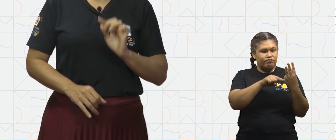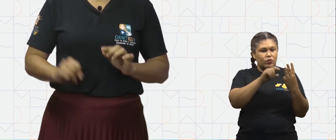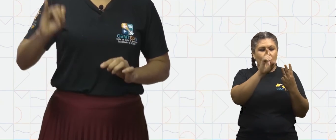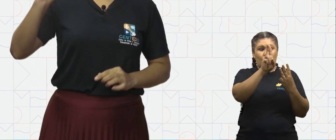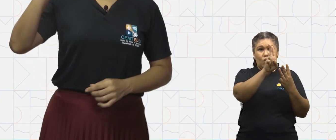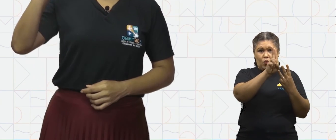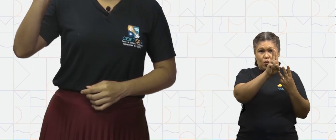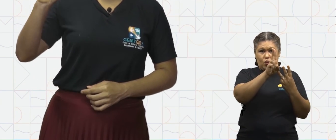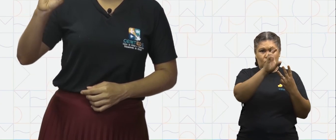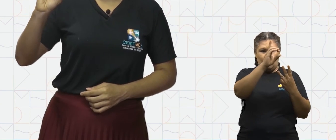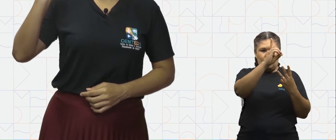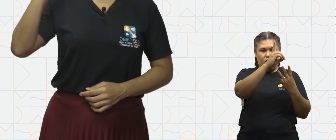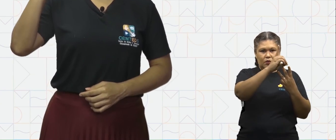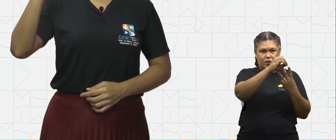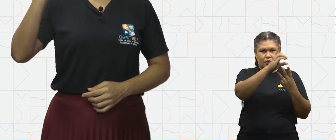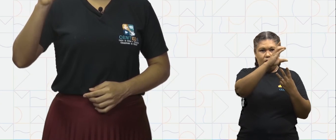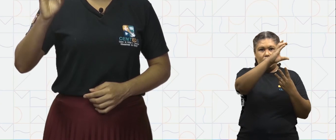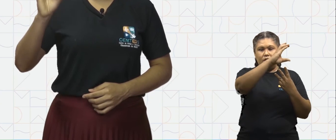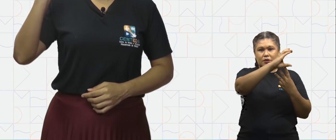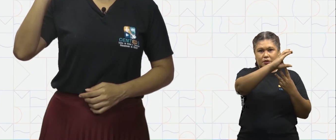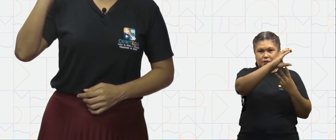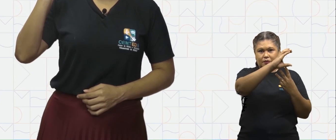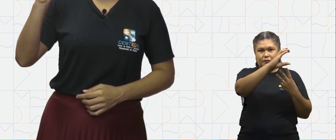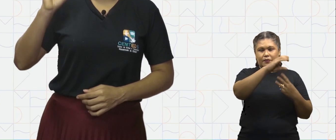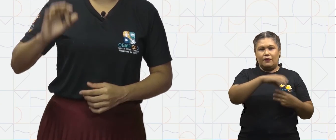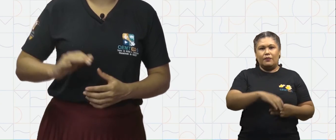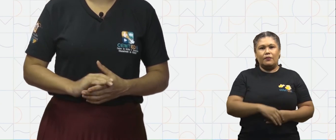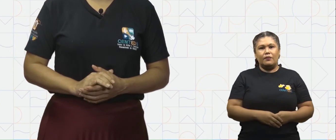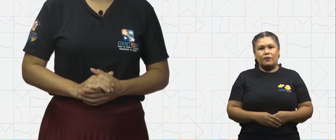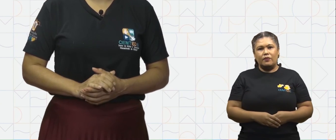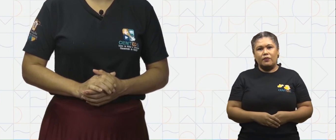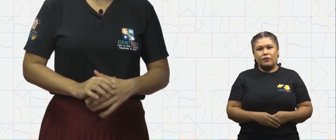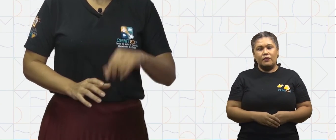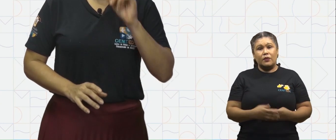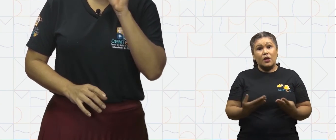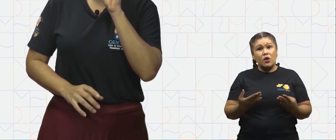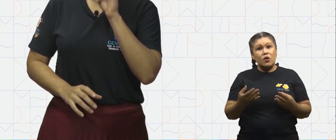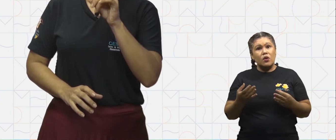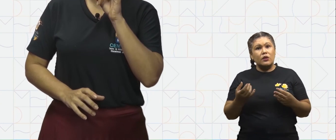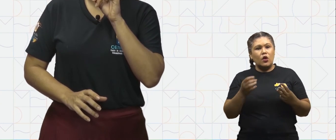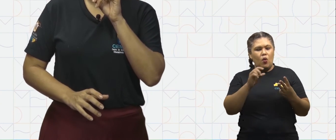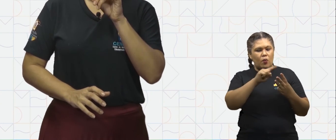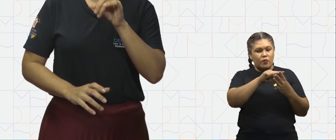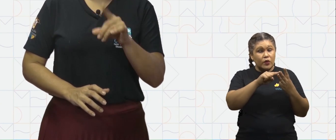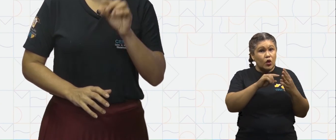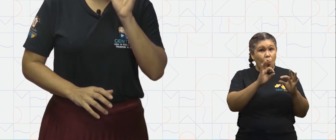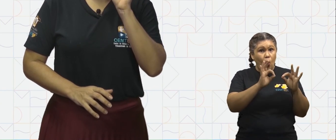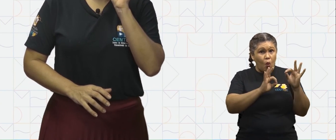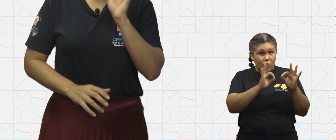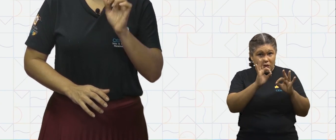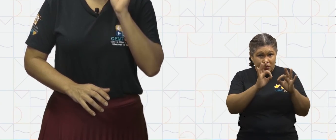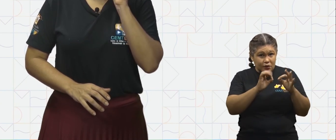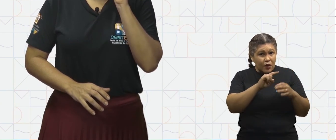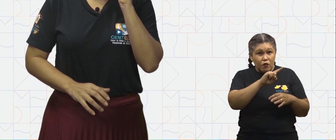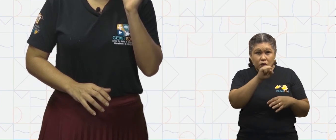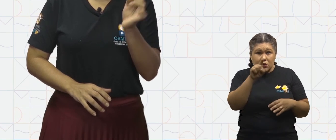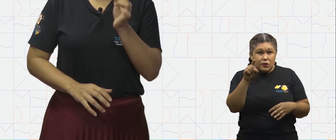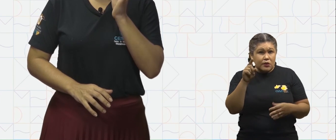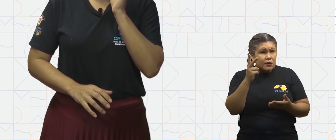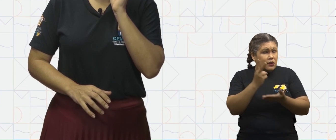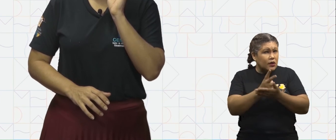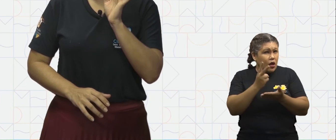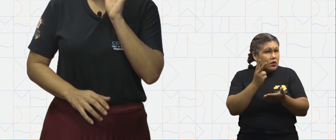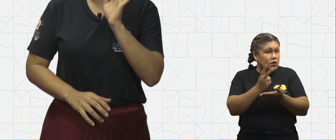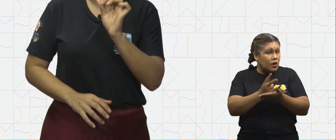pela unidade, dezena e pela centena. E é nessa ordem que você